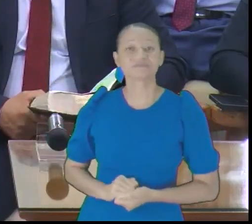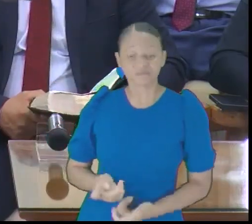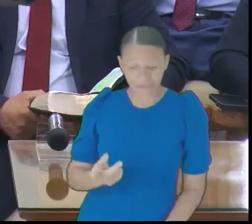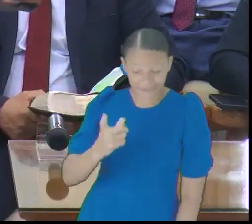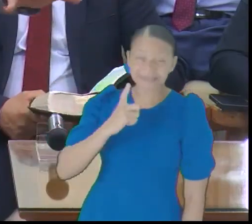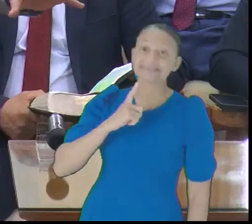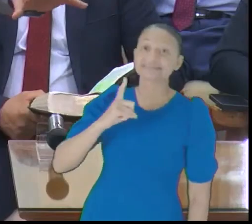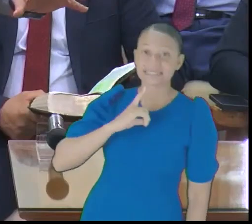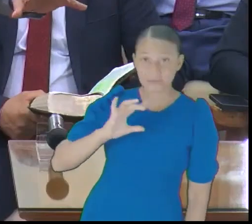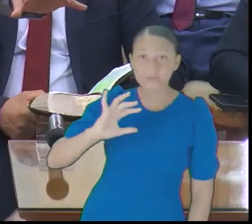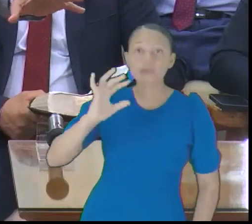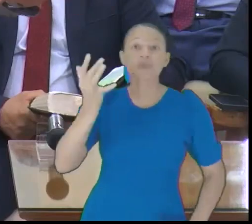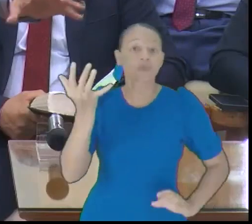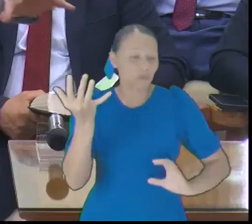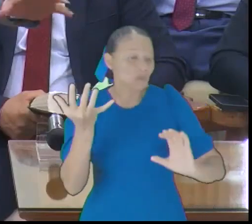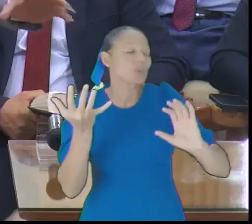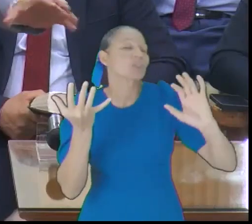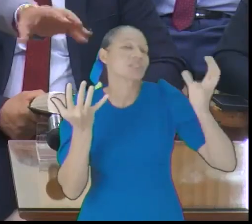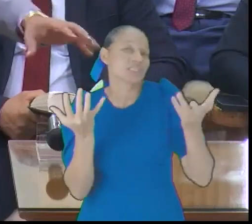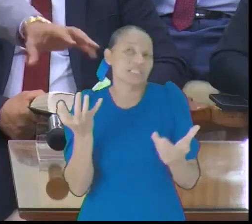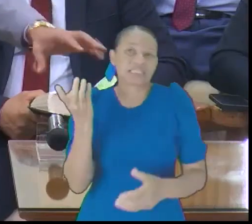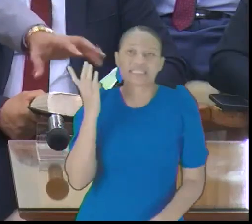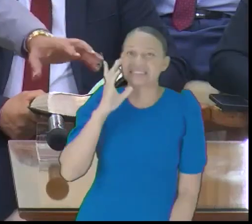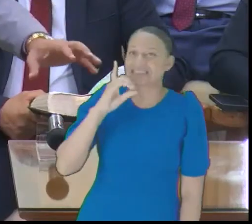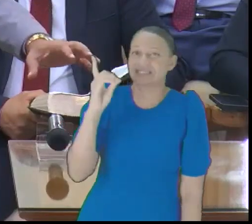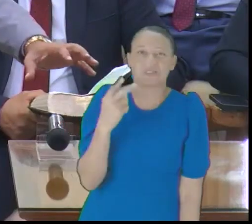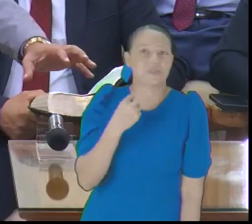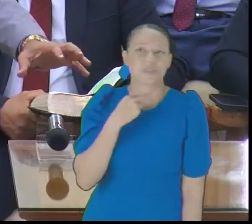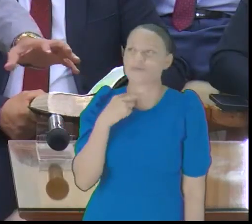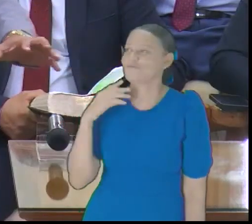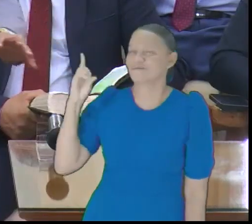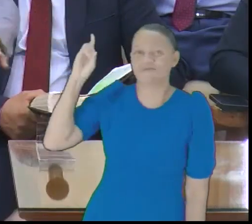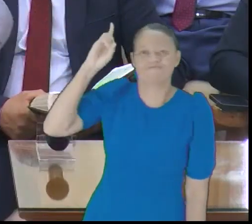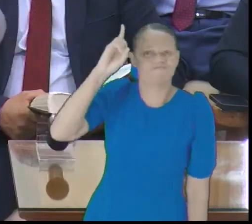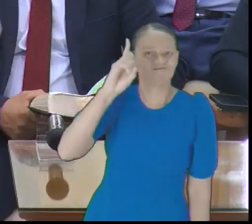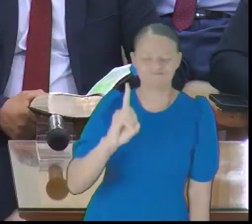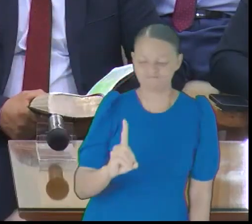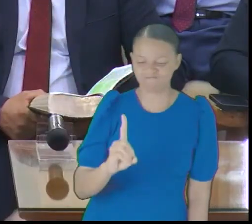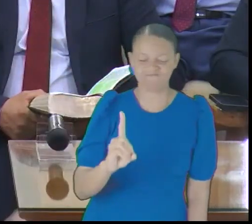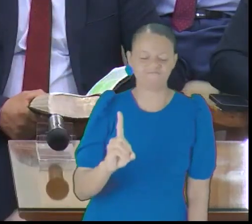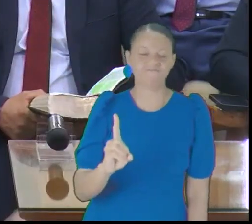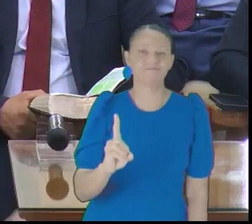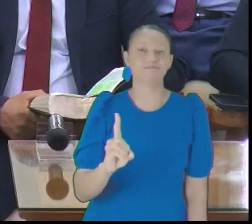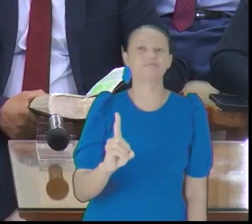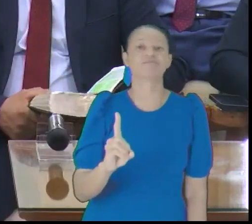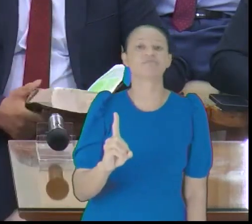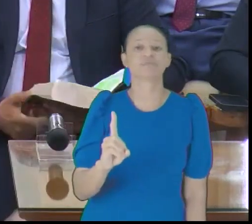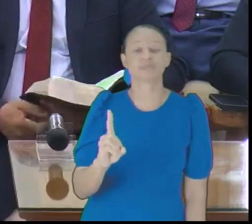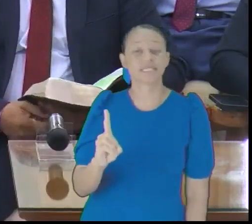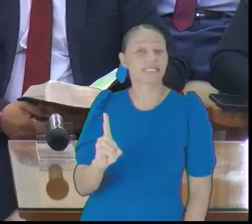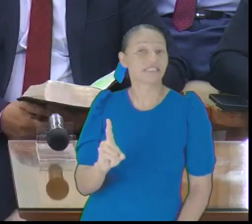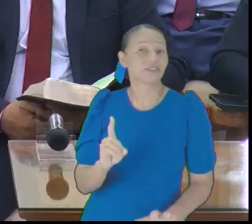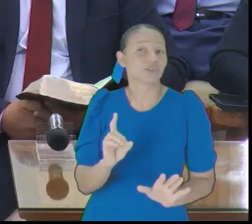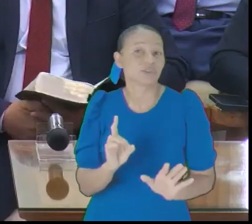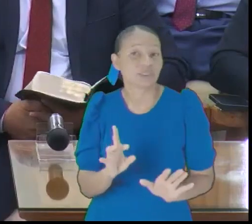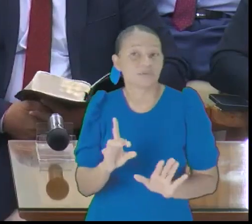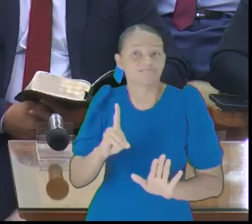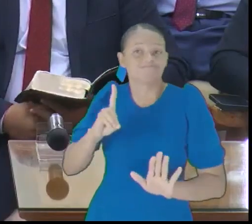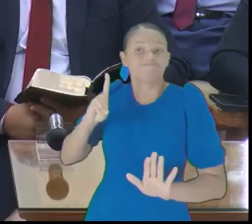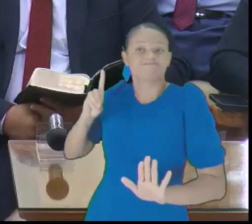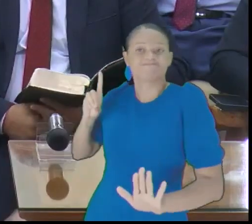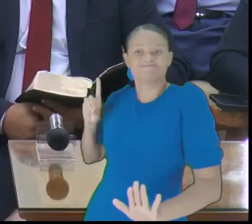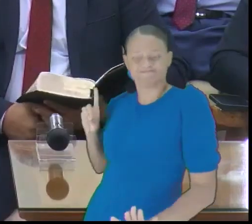Existem situações que Deus não pode aparecer. Ele simplesmente recua.